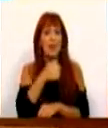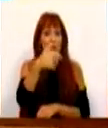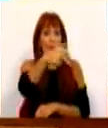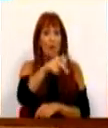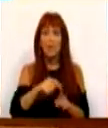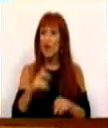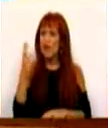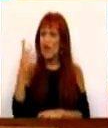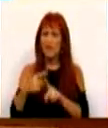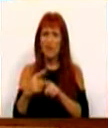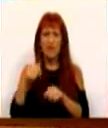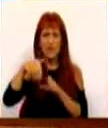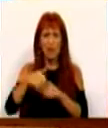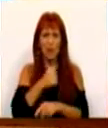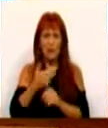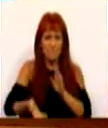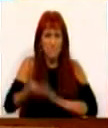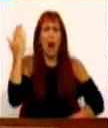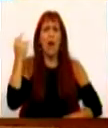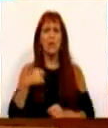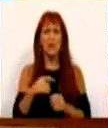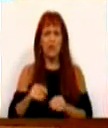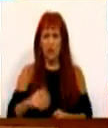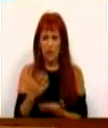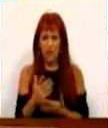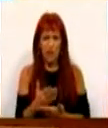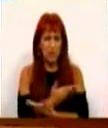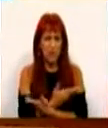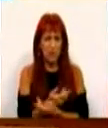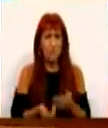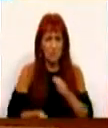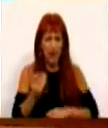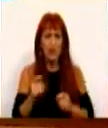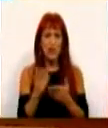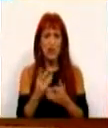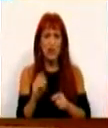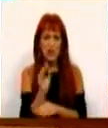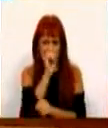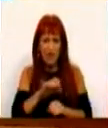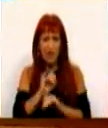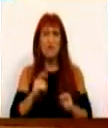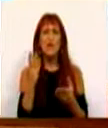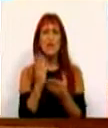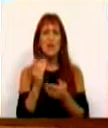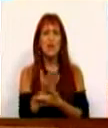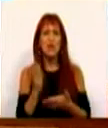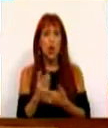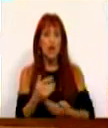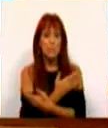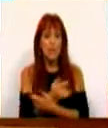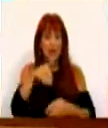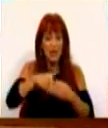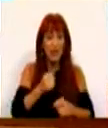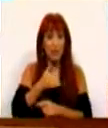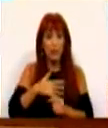e o triplo dentro de casa. Mais creches e jardins de infância, creches nas empresas ou partilhadas por